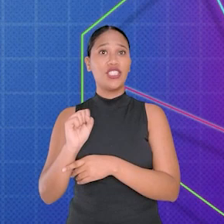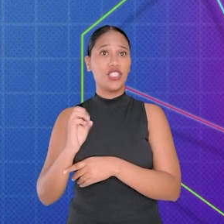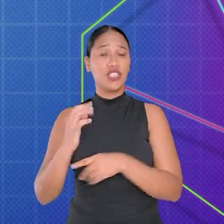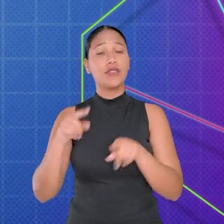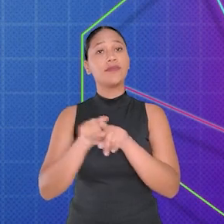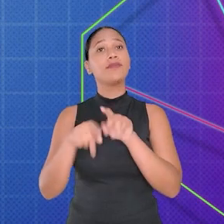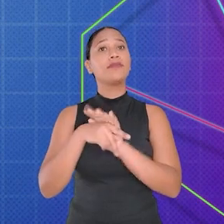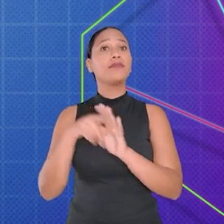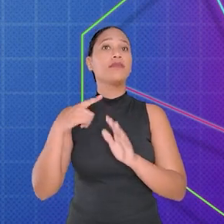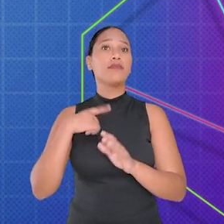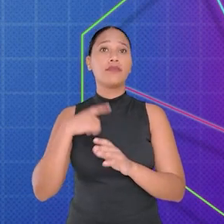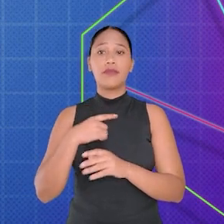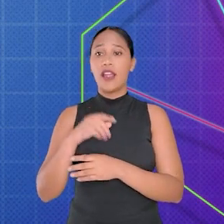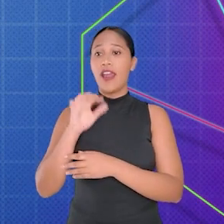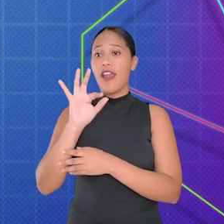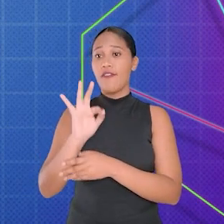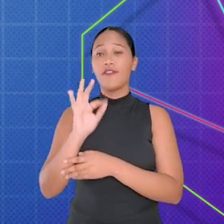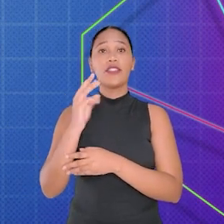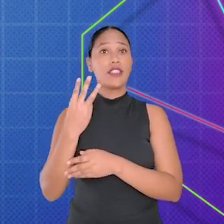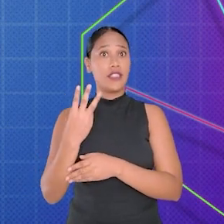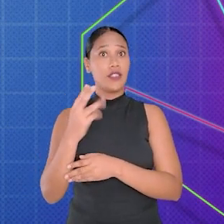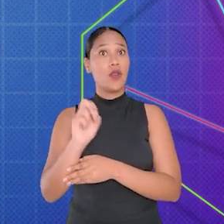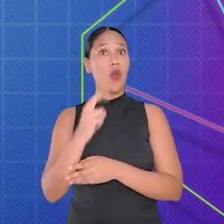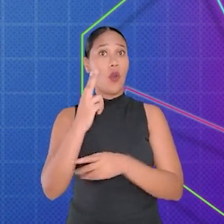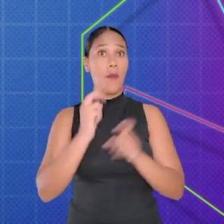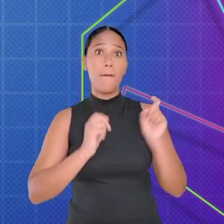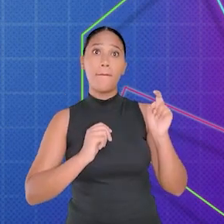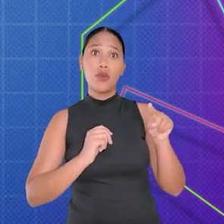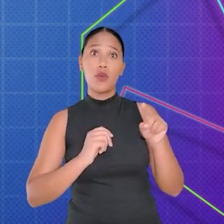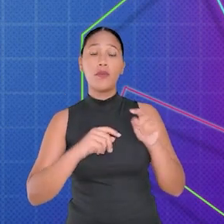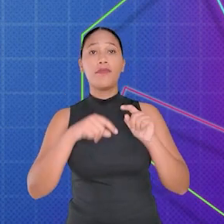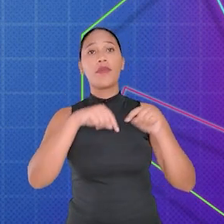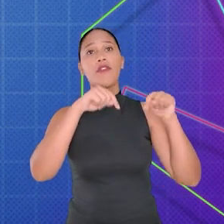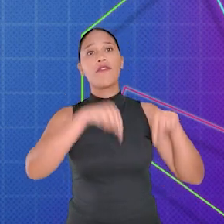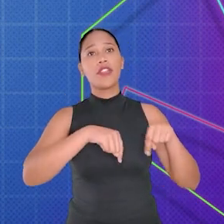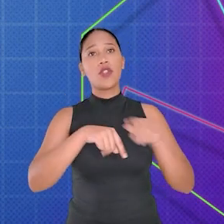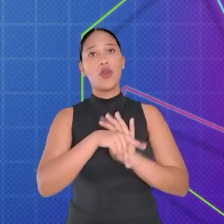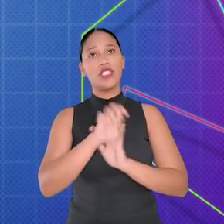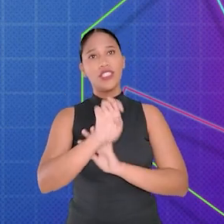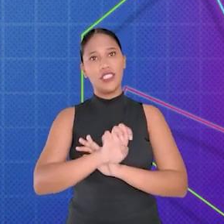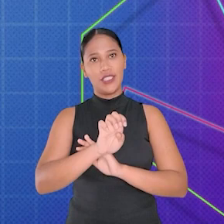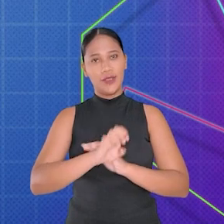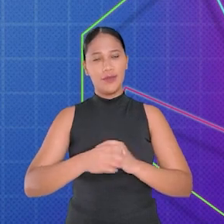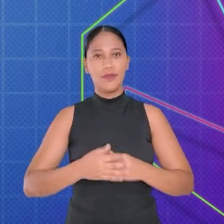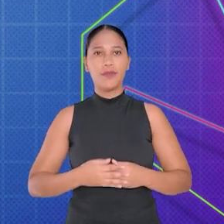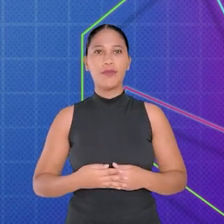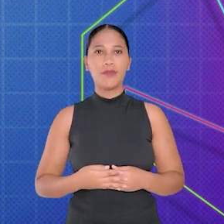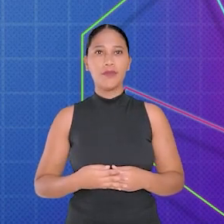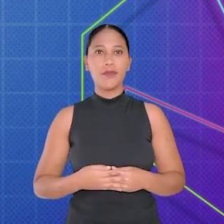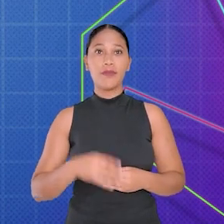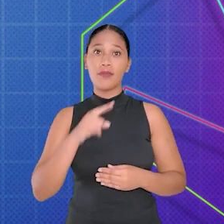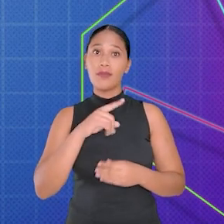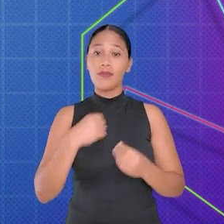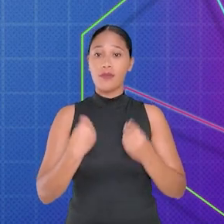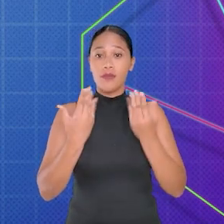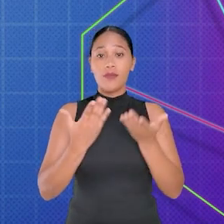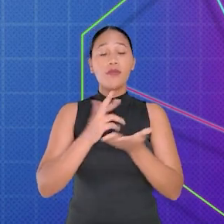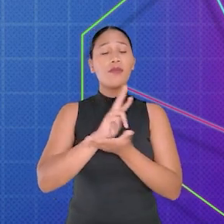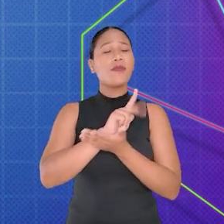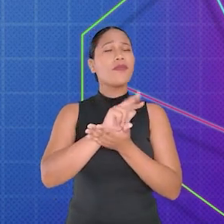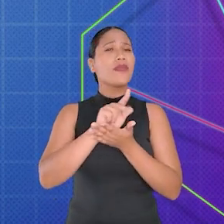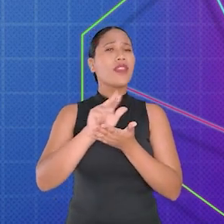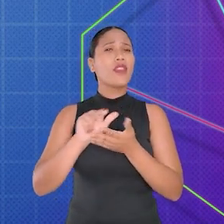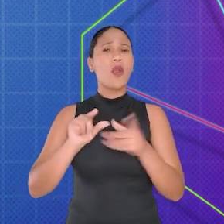ser acessado pressionando a tecla F3 ou clicando no ícone no canto inferior esquerdo da janela de exibição 3D. Ele